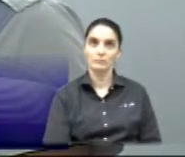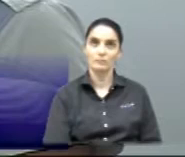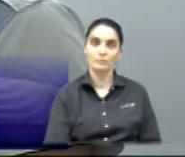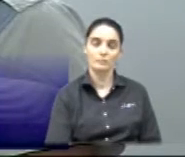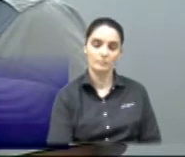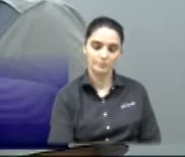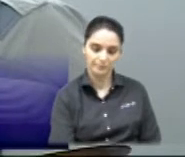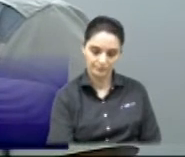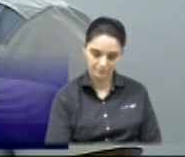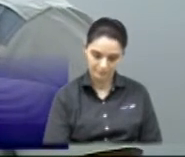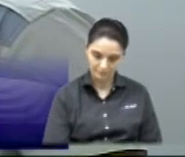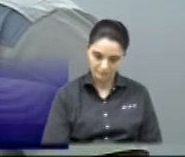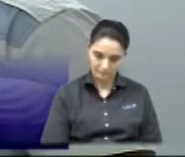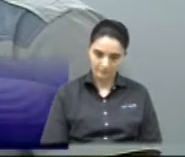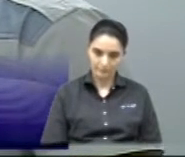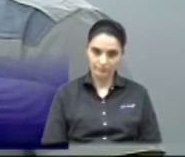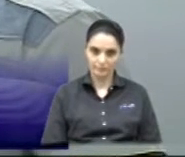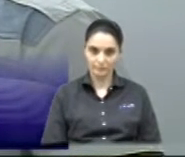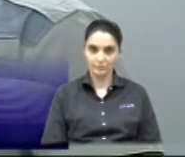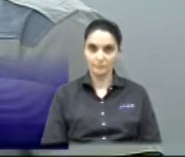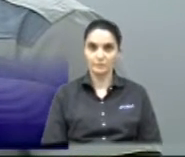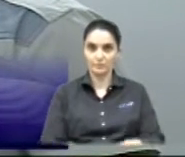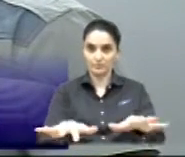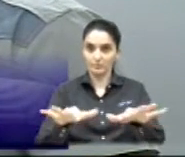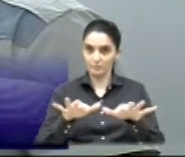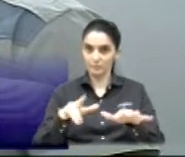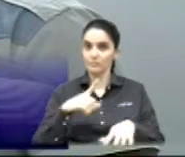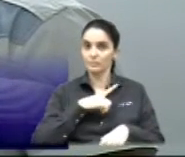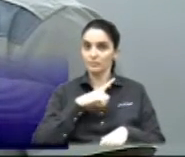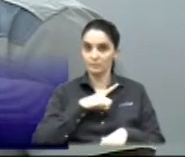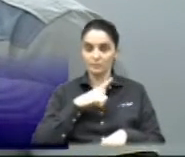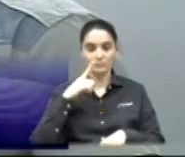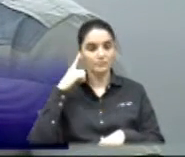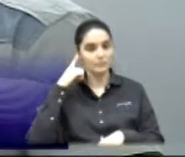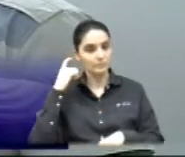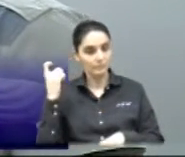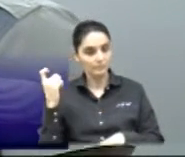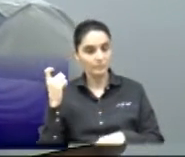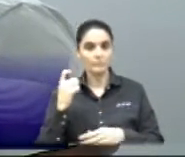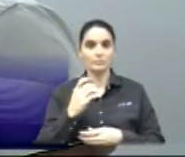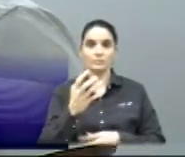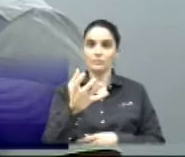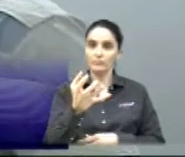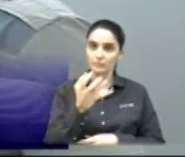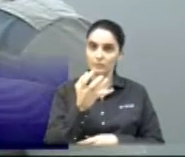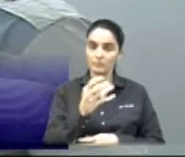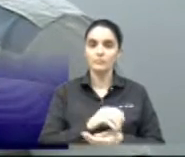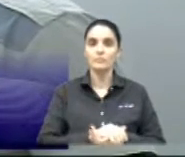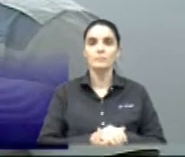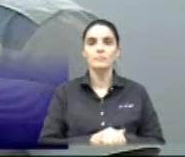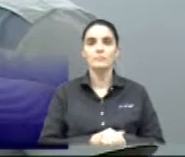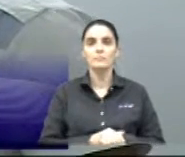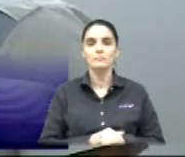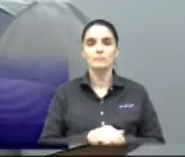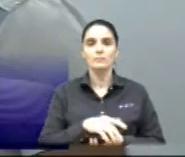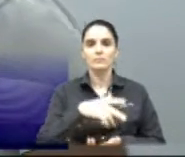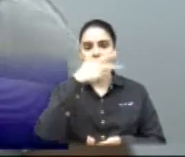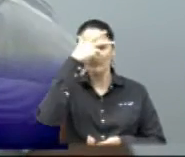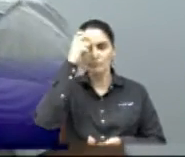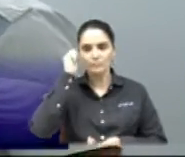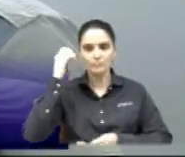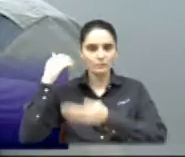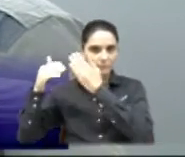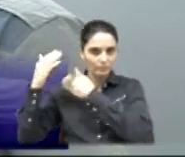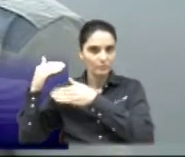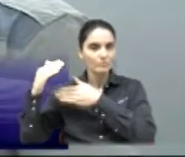Continua, vereador, por favor. A casa tem sistema de som e eu espero que, se ele estiver me ouvindo, eu espero que esteja me ouvindo, porque